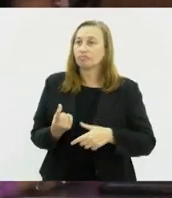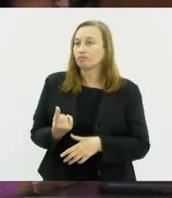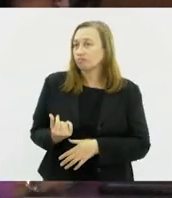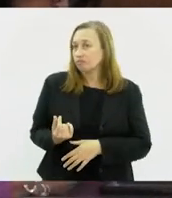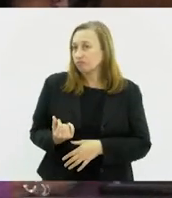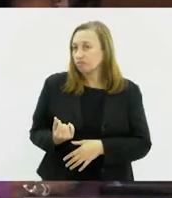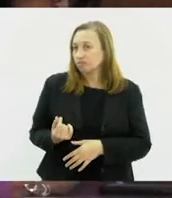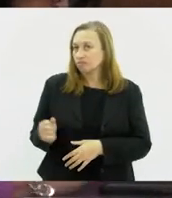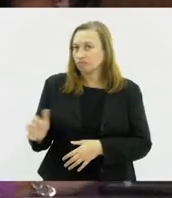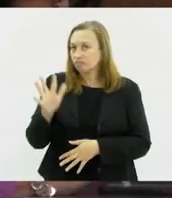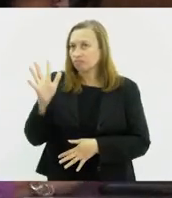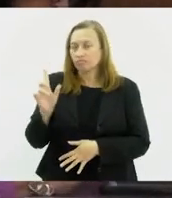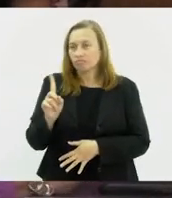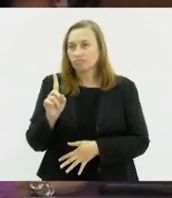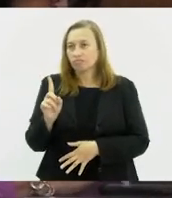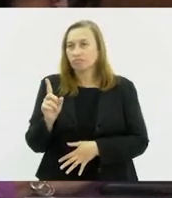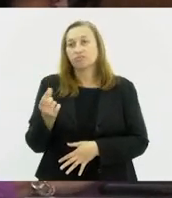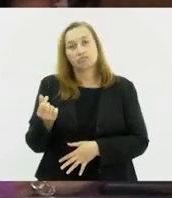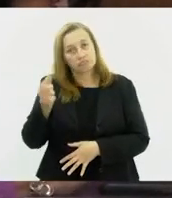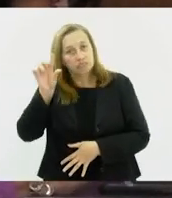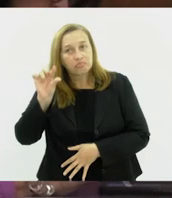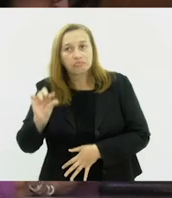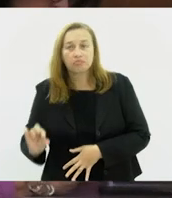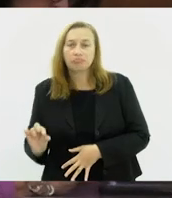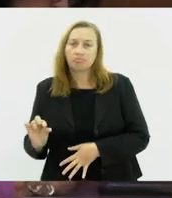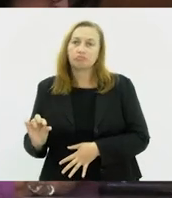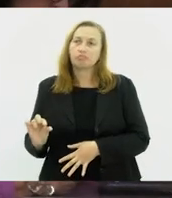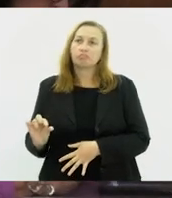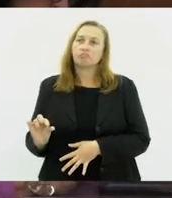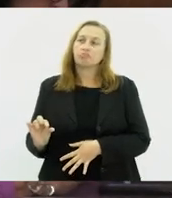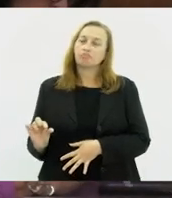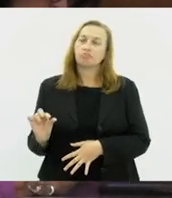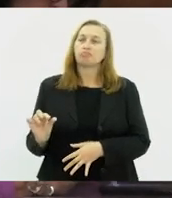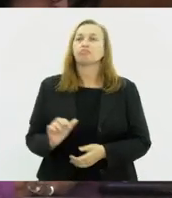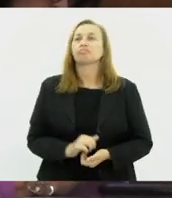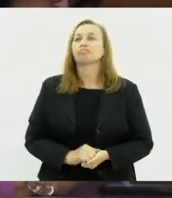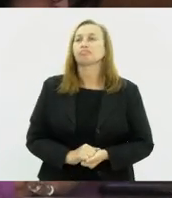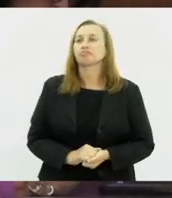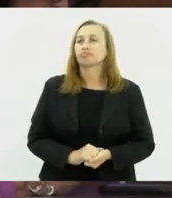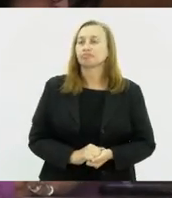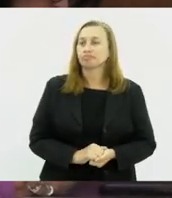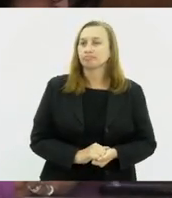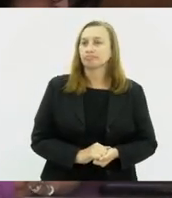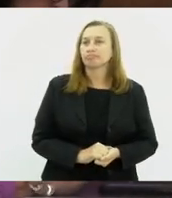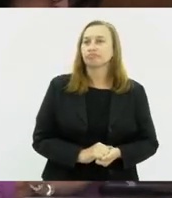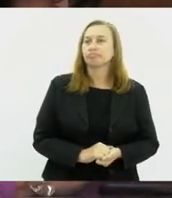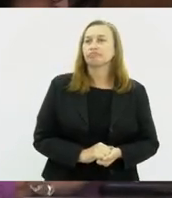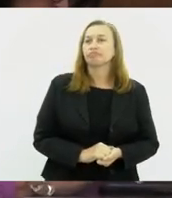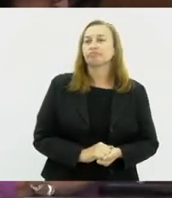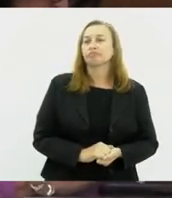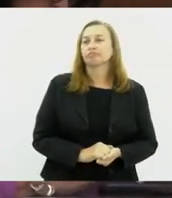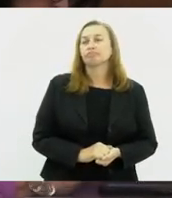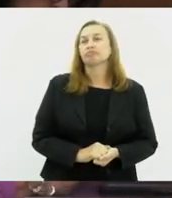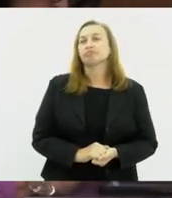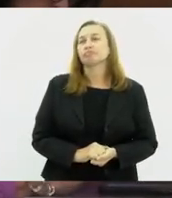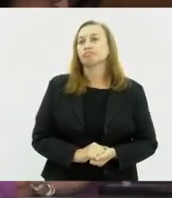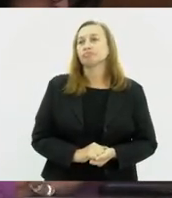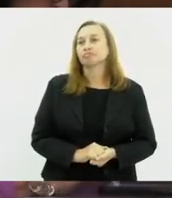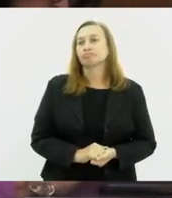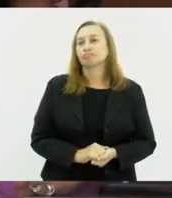extremamente caro a gente quer uma legalização da maconha com reparação histórica que Garanta o